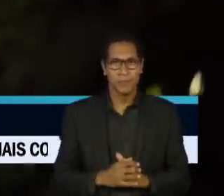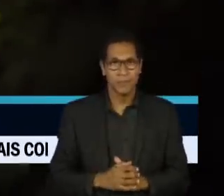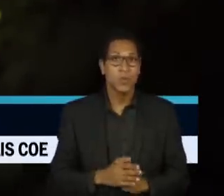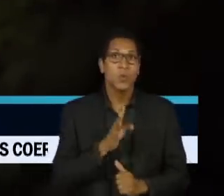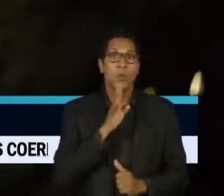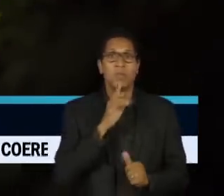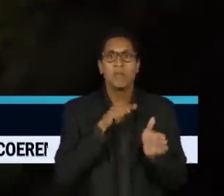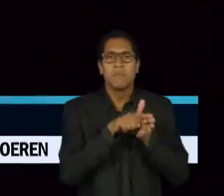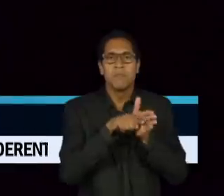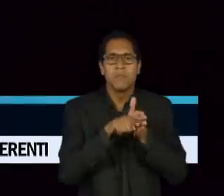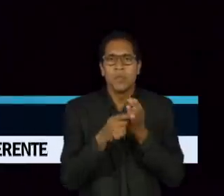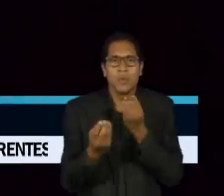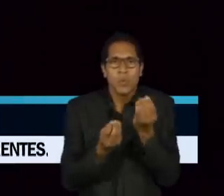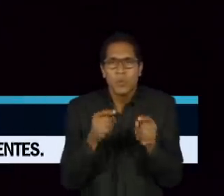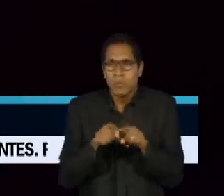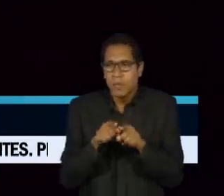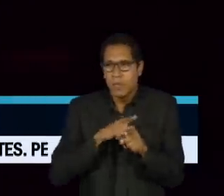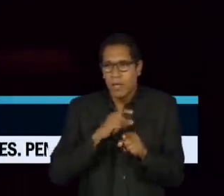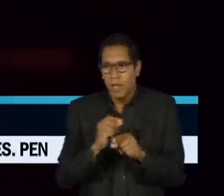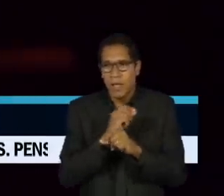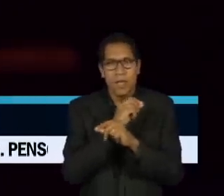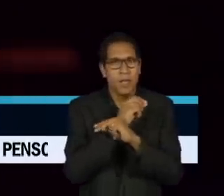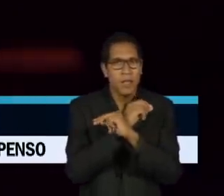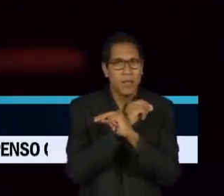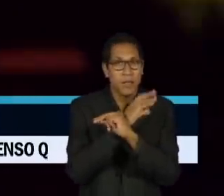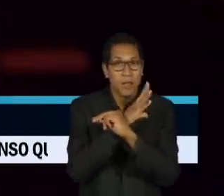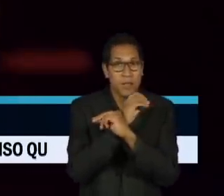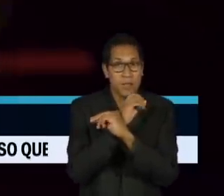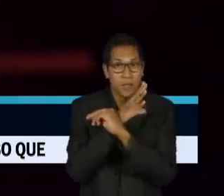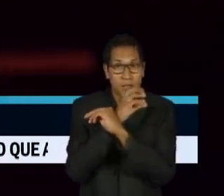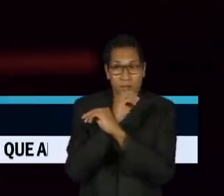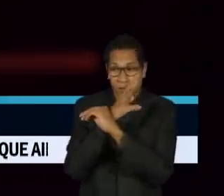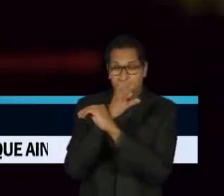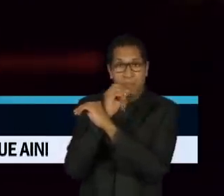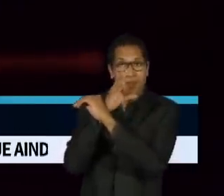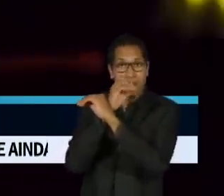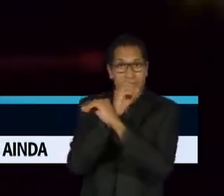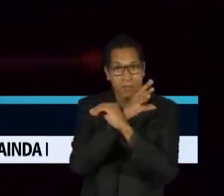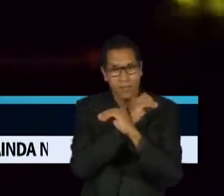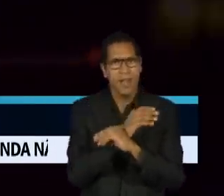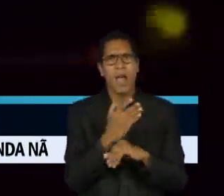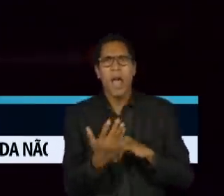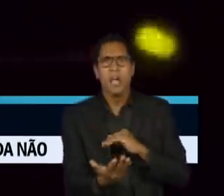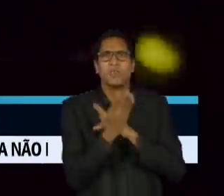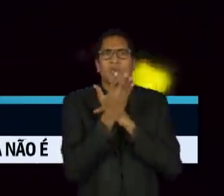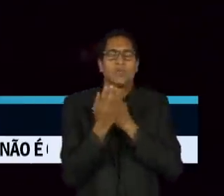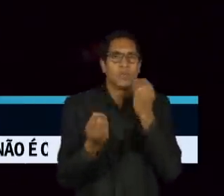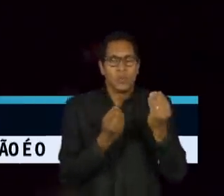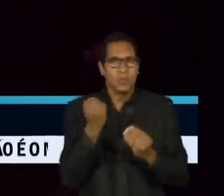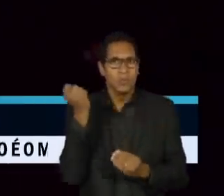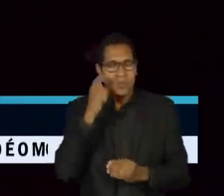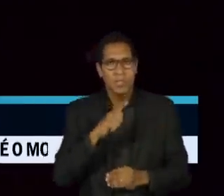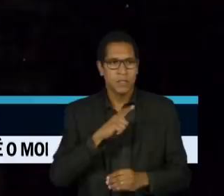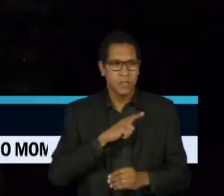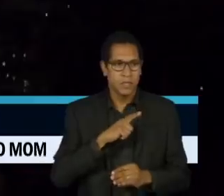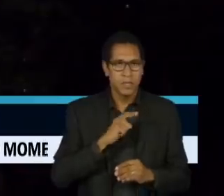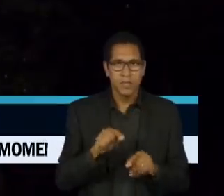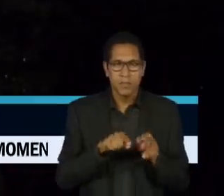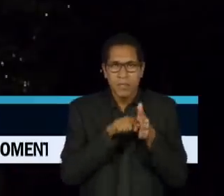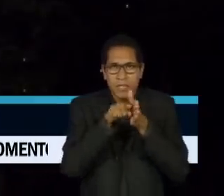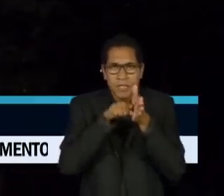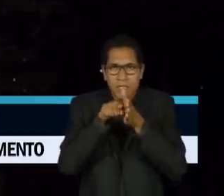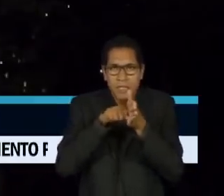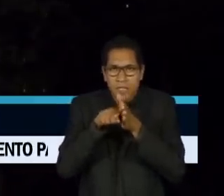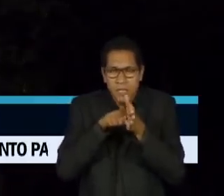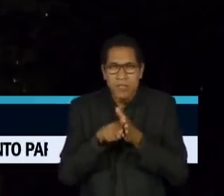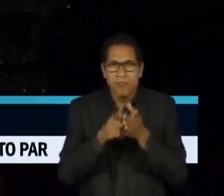como enzimas produzidas pelo vagalume ao emitir luz podem ajudar na criação de um novo teste rápido para a detecção